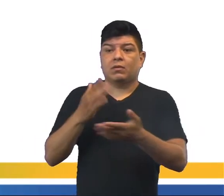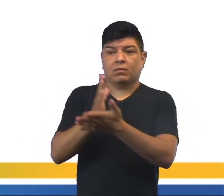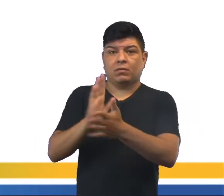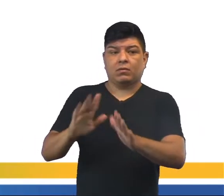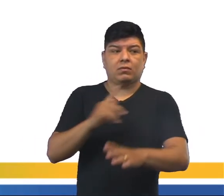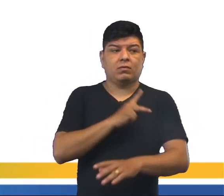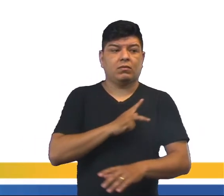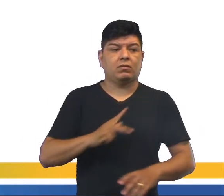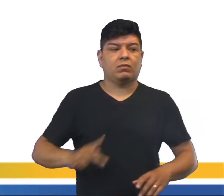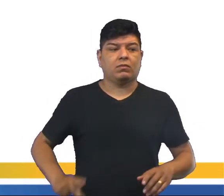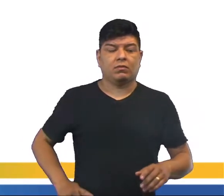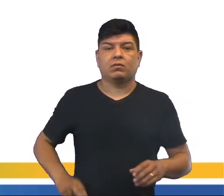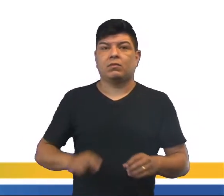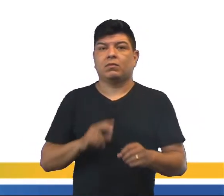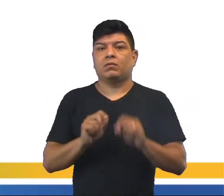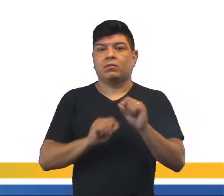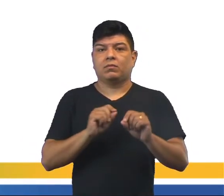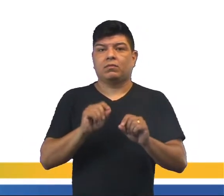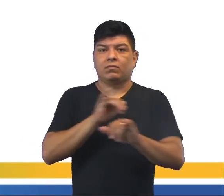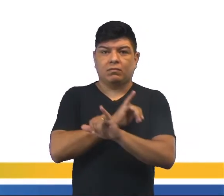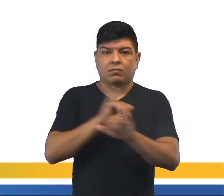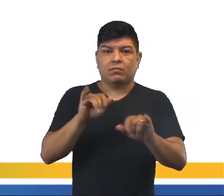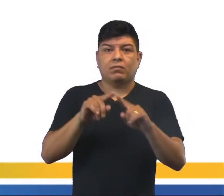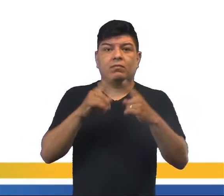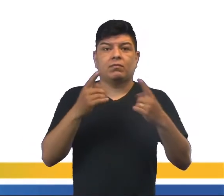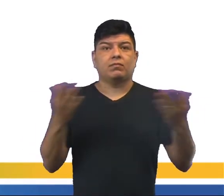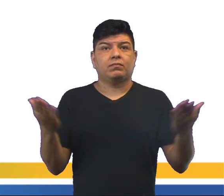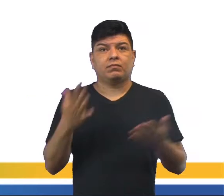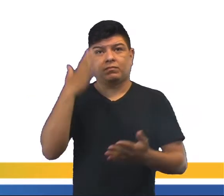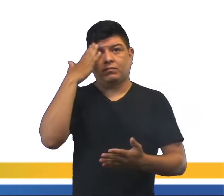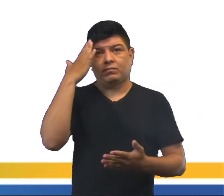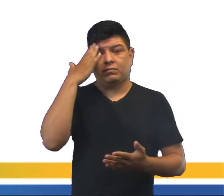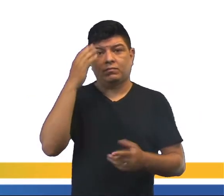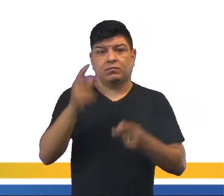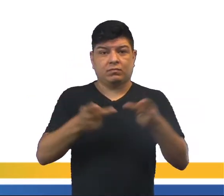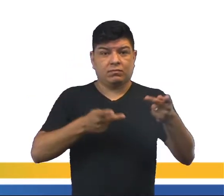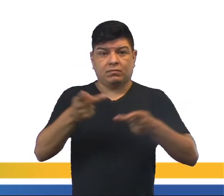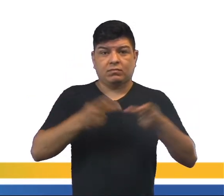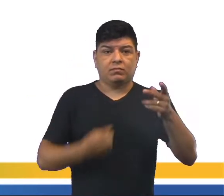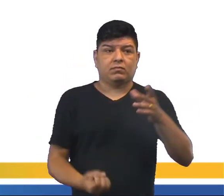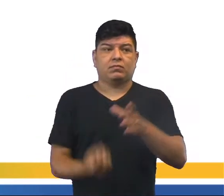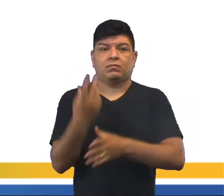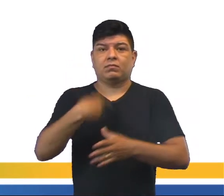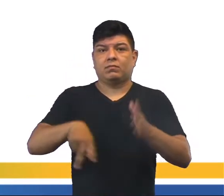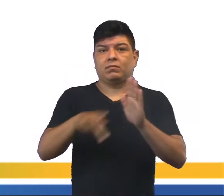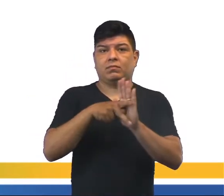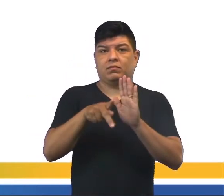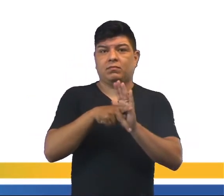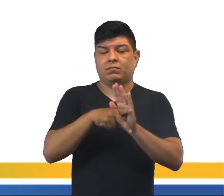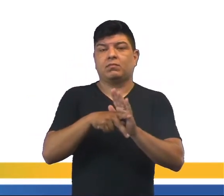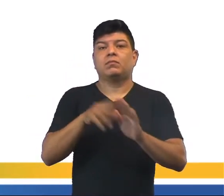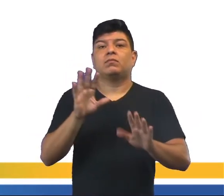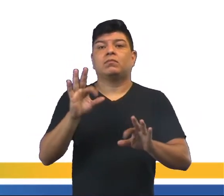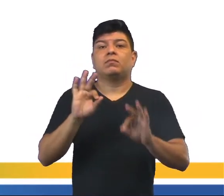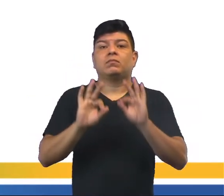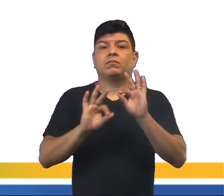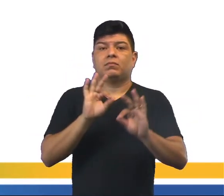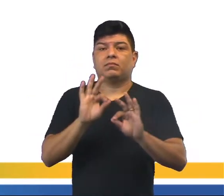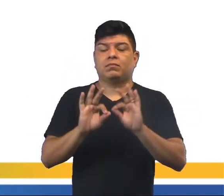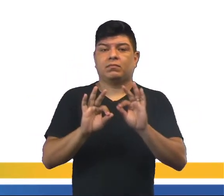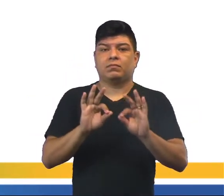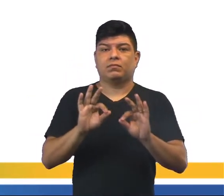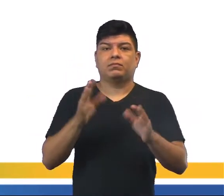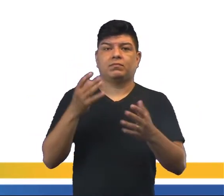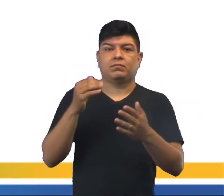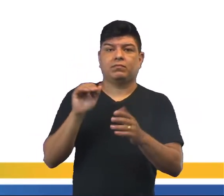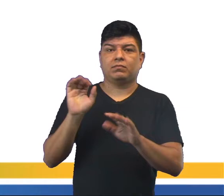Plano Cohen, é divulgado. Hoje sabe-se, né, que o plano foi inventado pelo próprio governo para justificar medidas, né, de